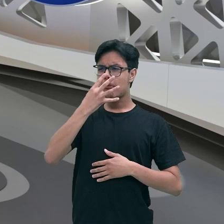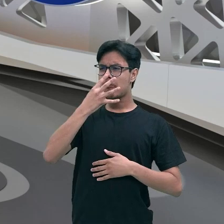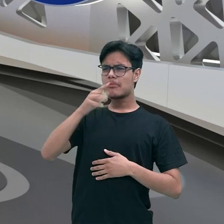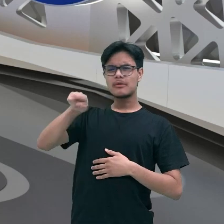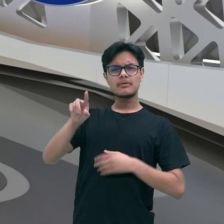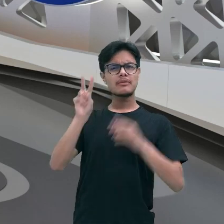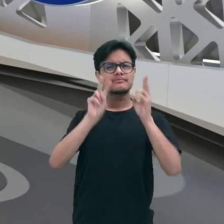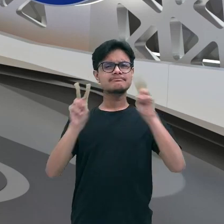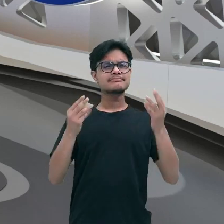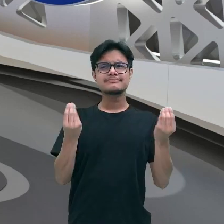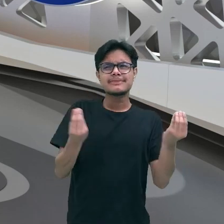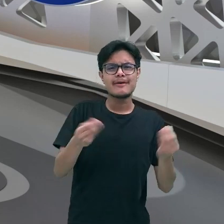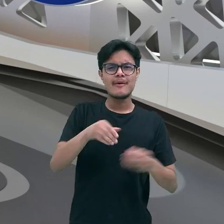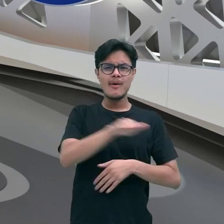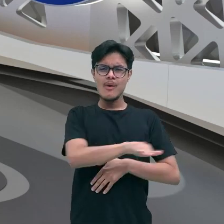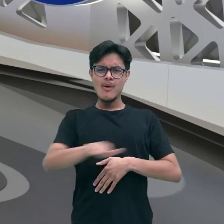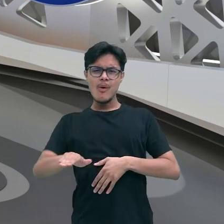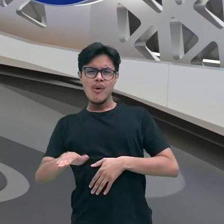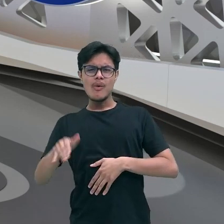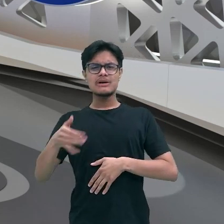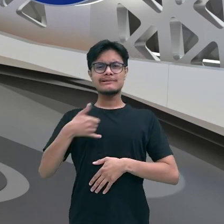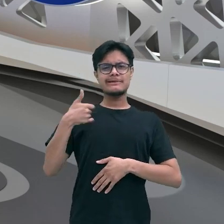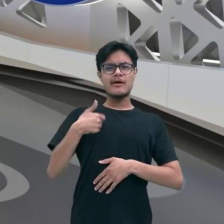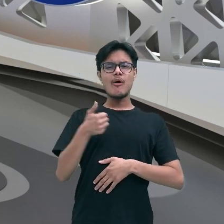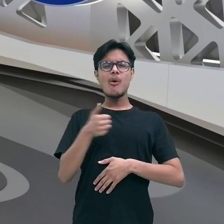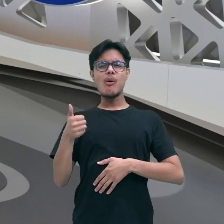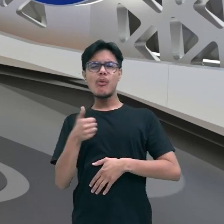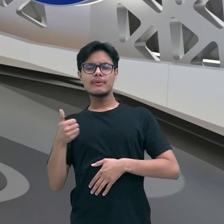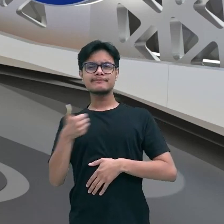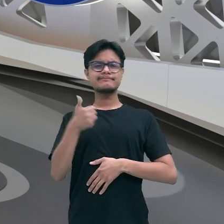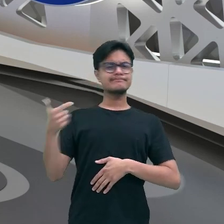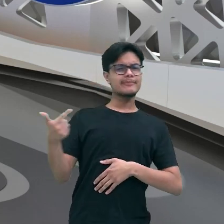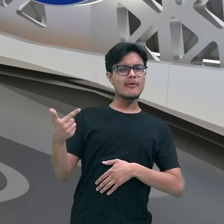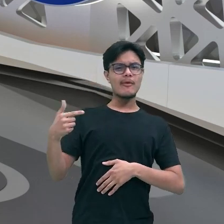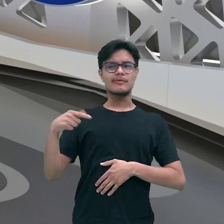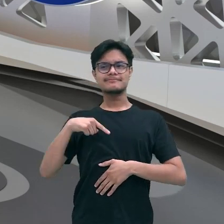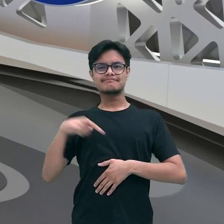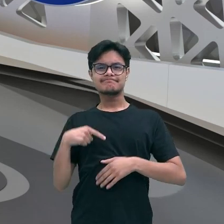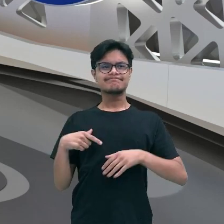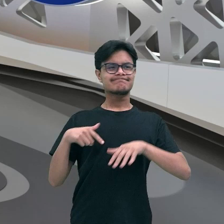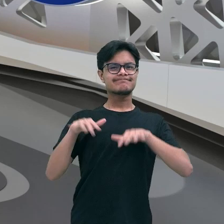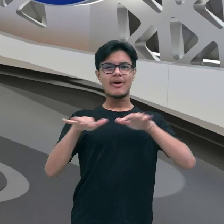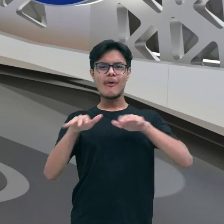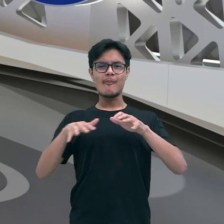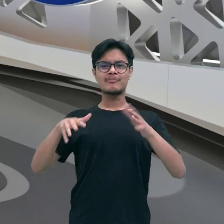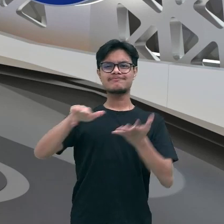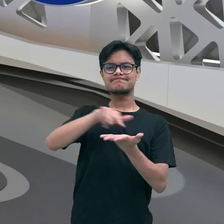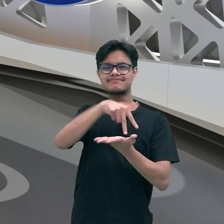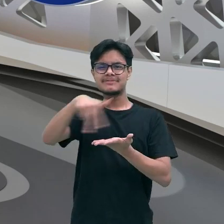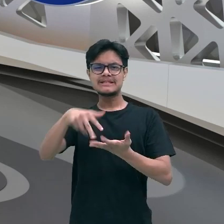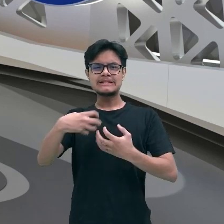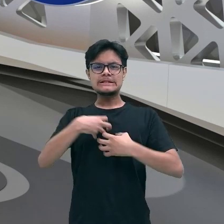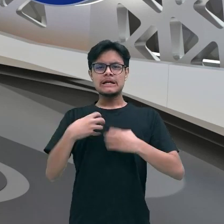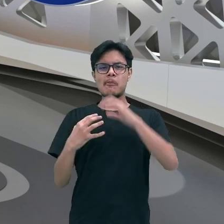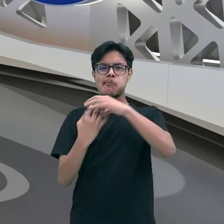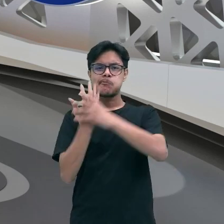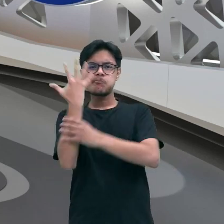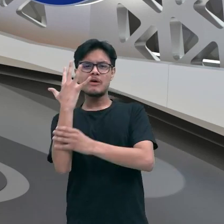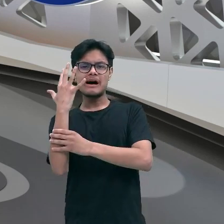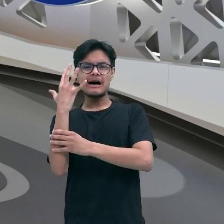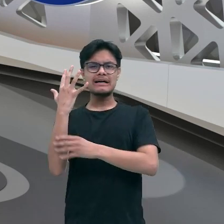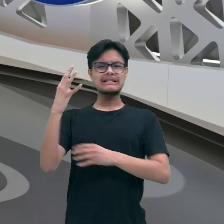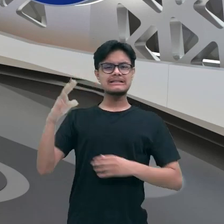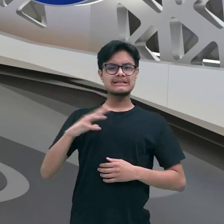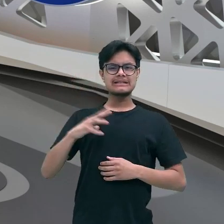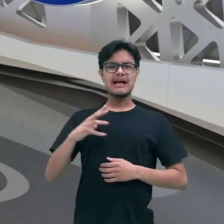uma criança de 11, 12 anos ter que passar por esse processo que nós vimos, que é muito doloroso, são mais de 12